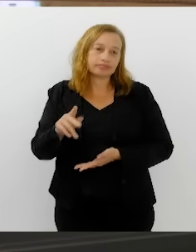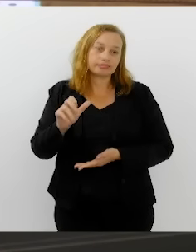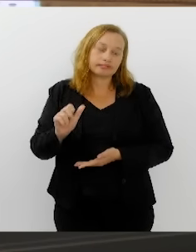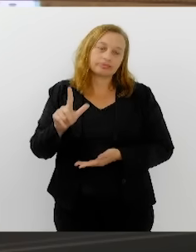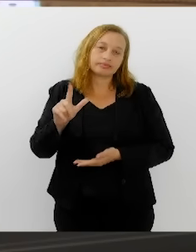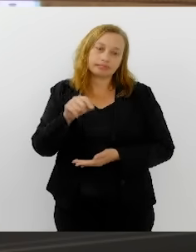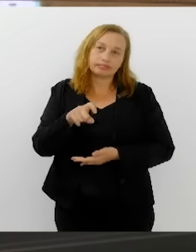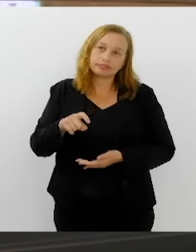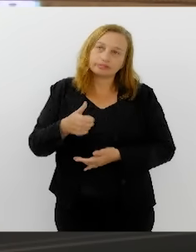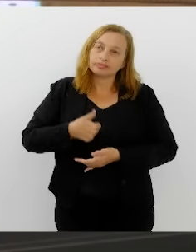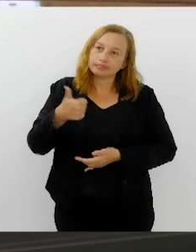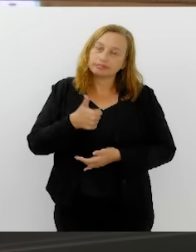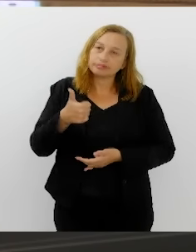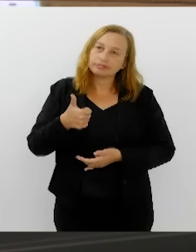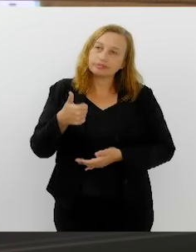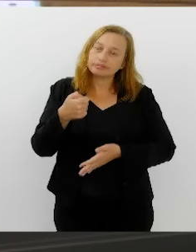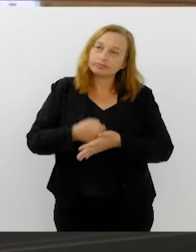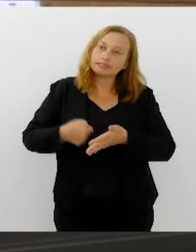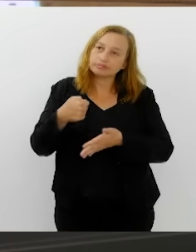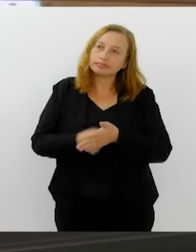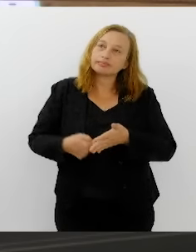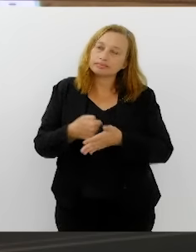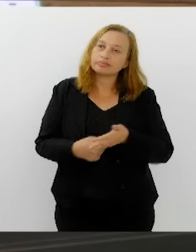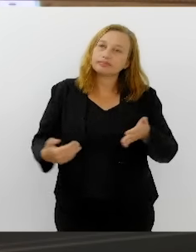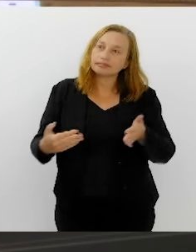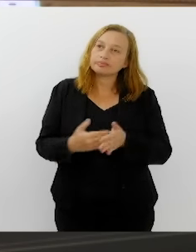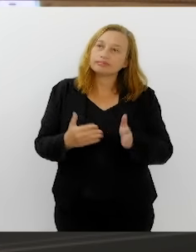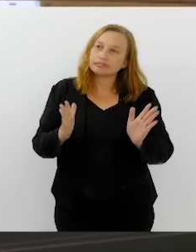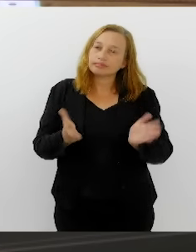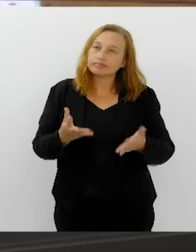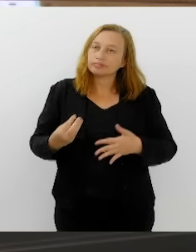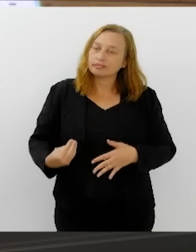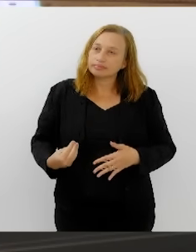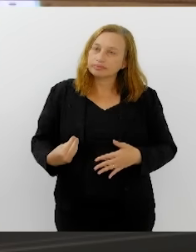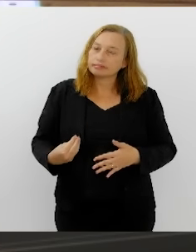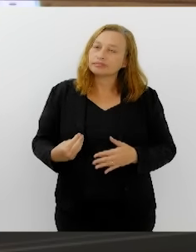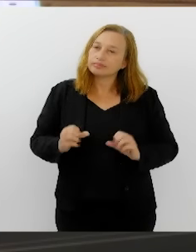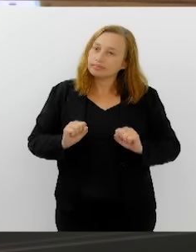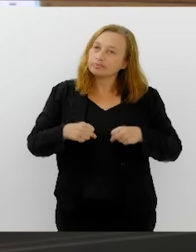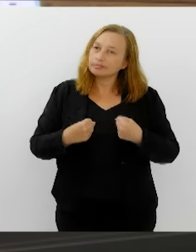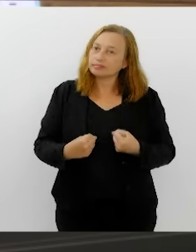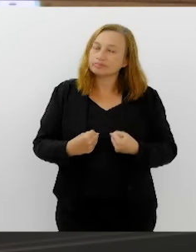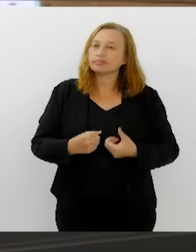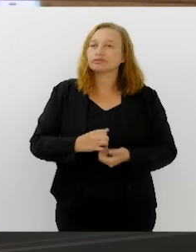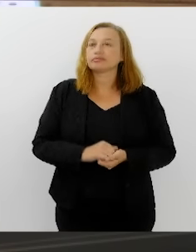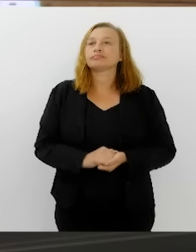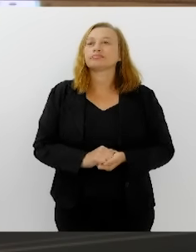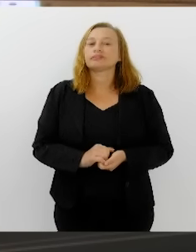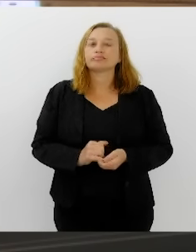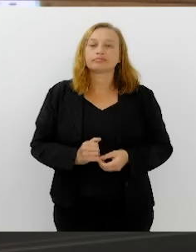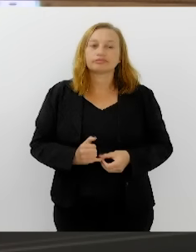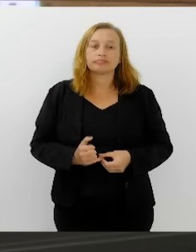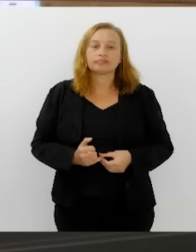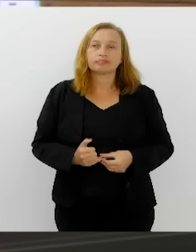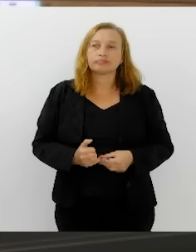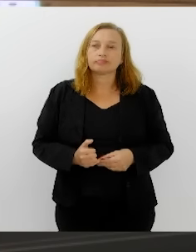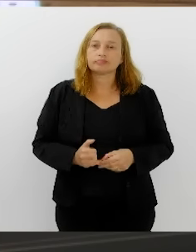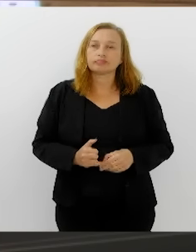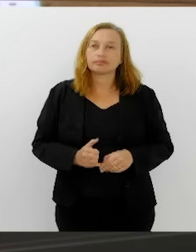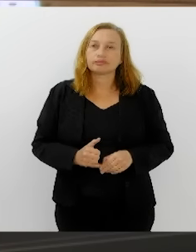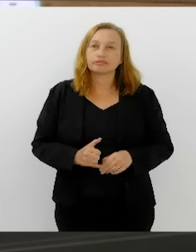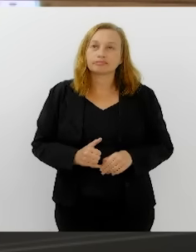lutas, Padre João, e até hoje o senhor se mantém firme aí, nessa causa, nessa obra.